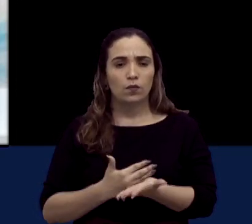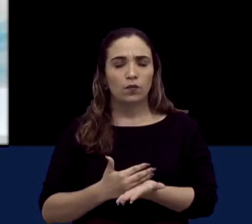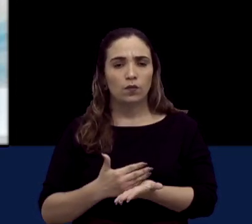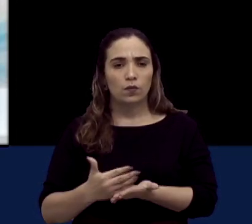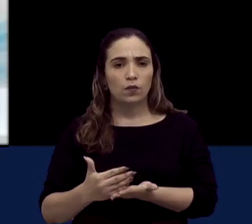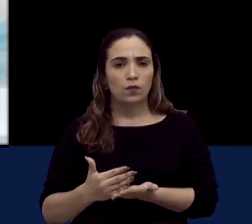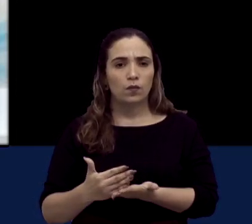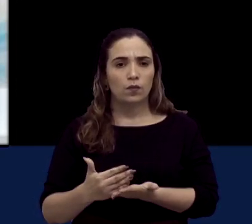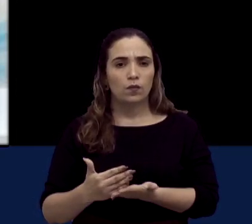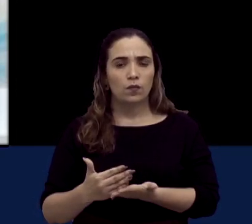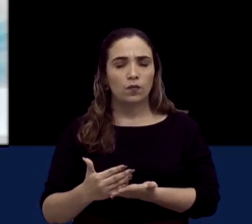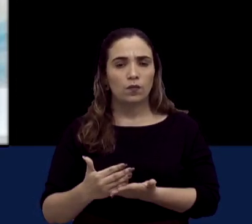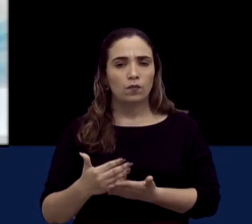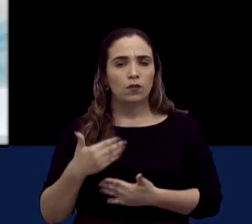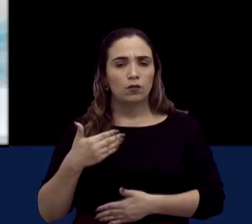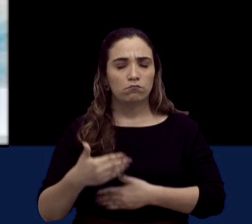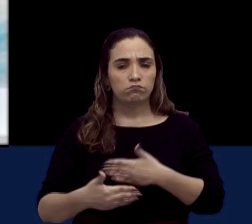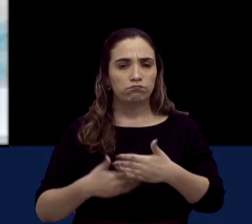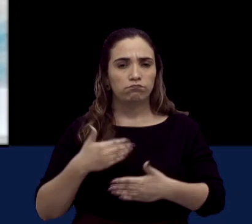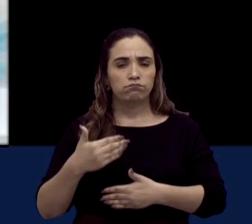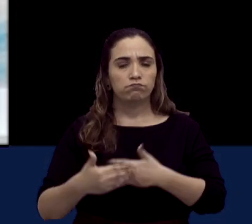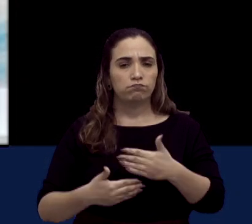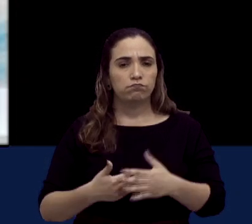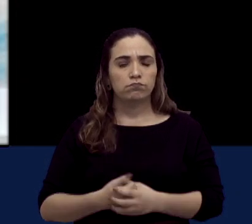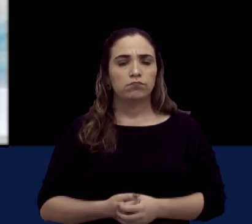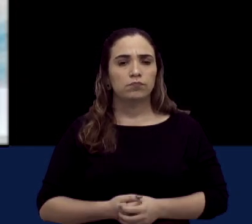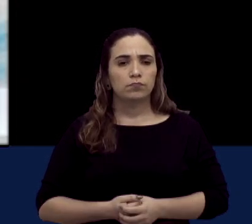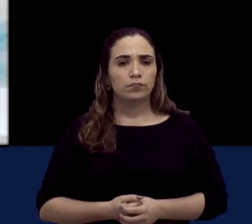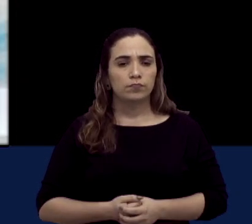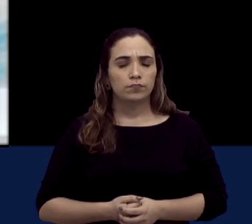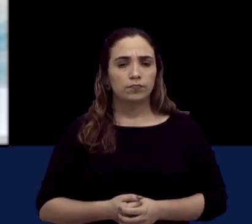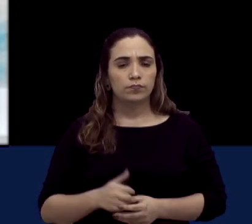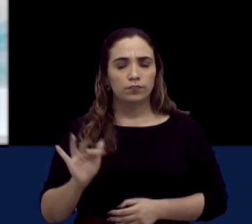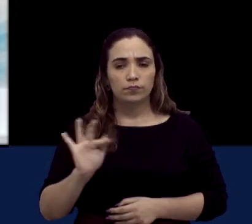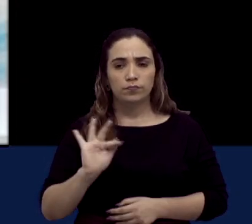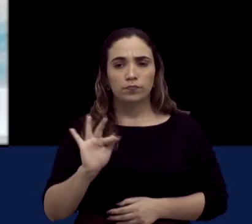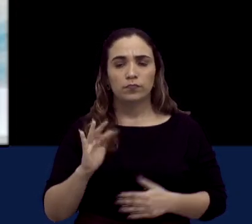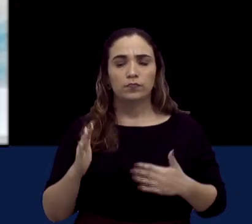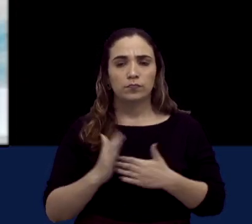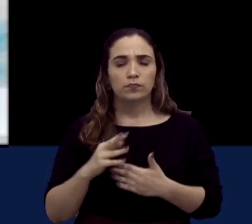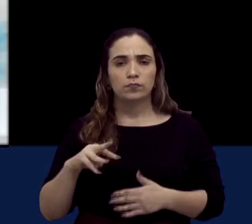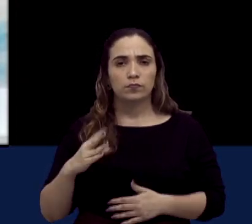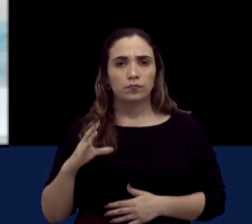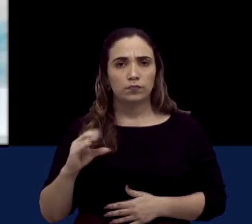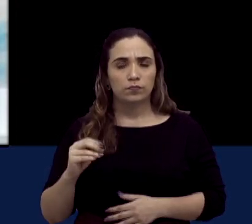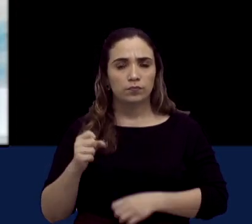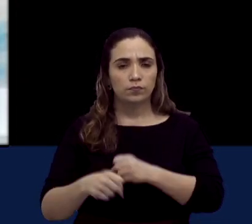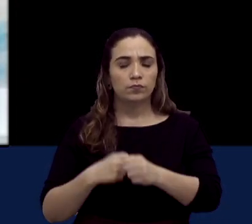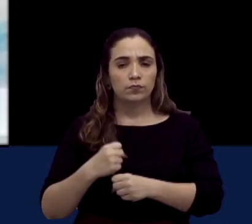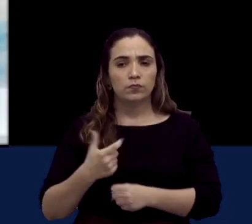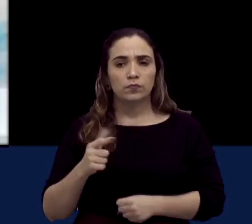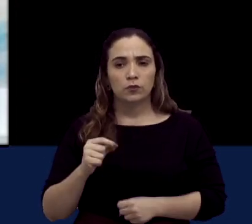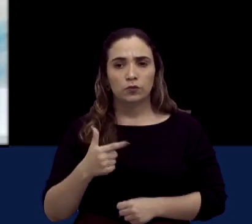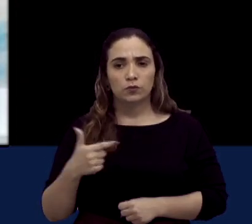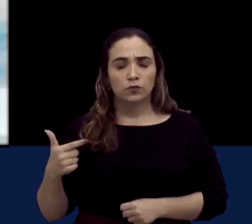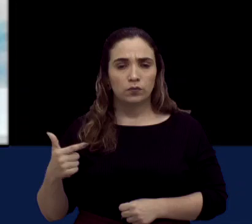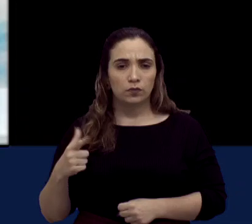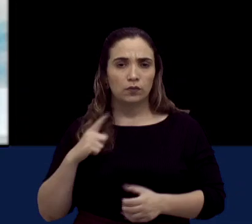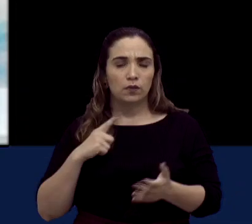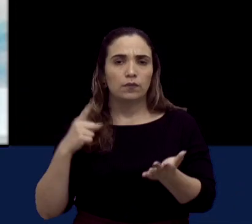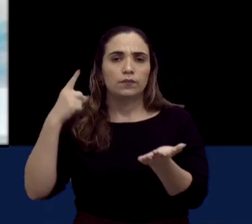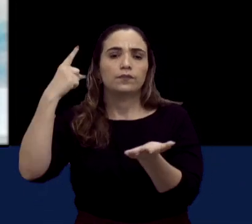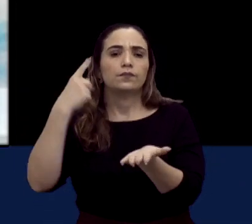com o piloto, e as etapas foram as seguintes. De fevereiro a março de 2022, houve a